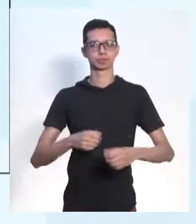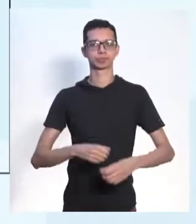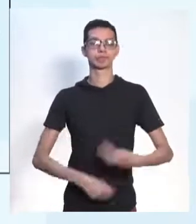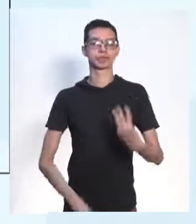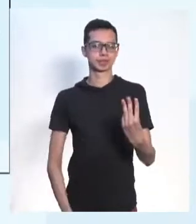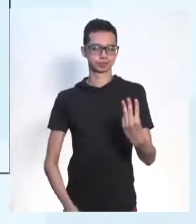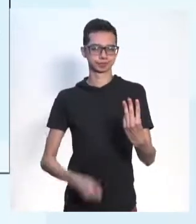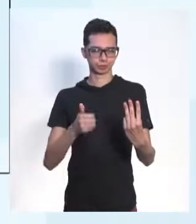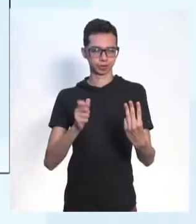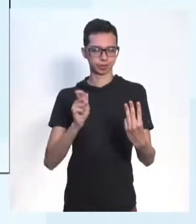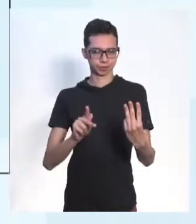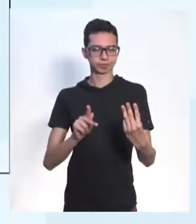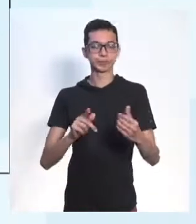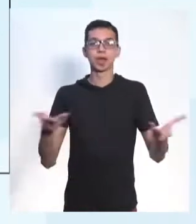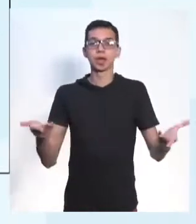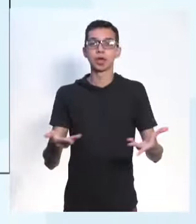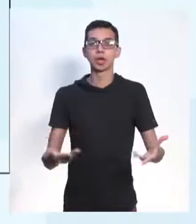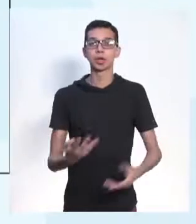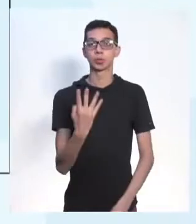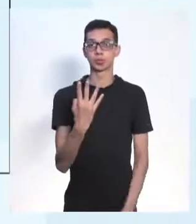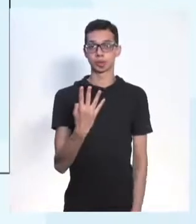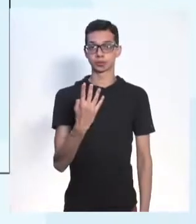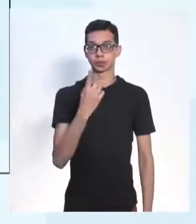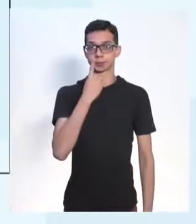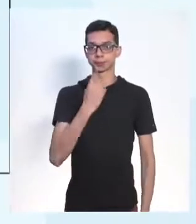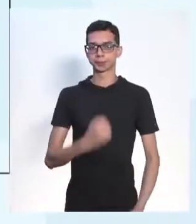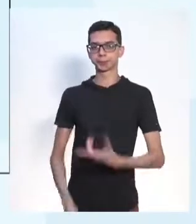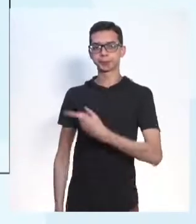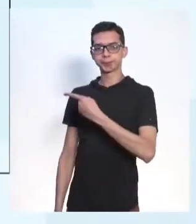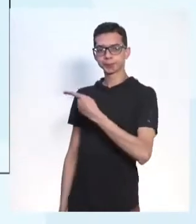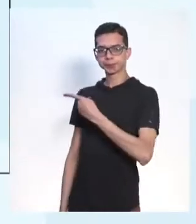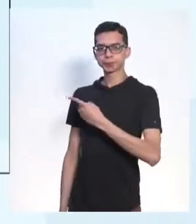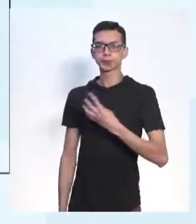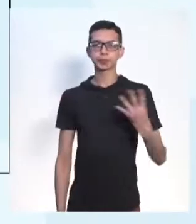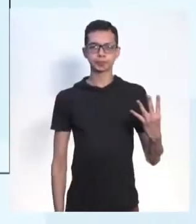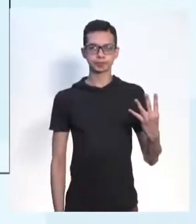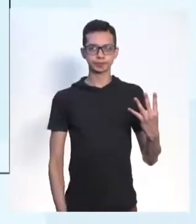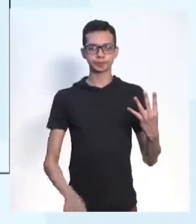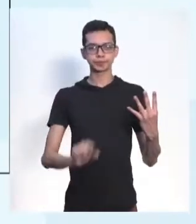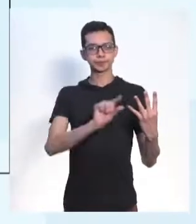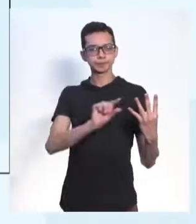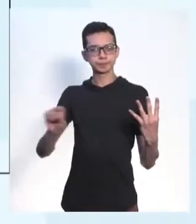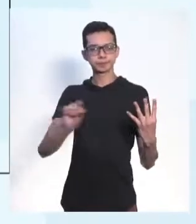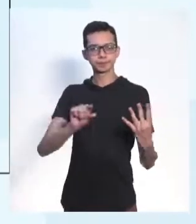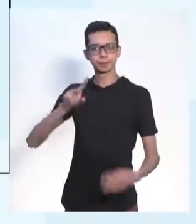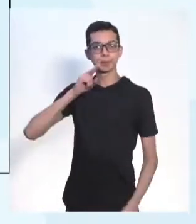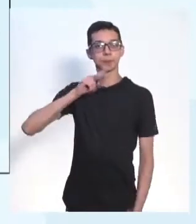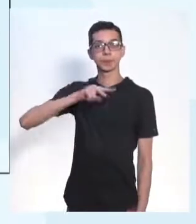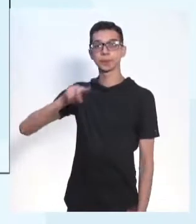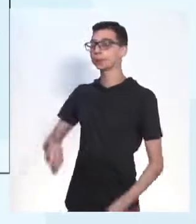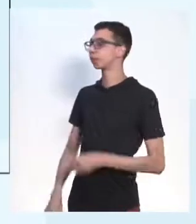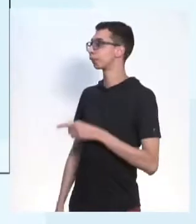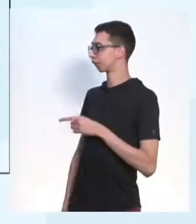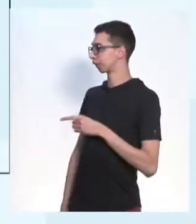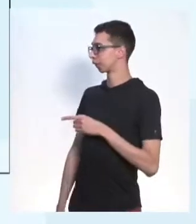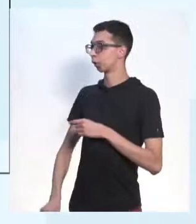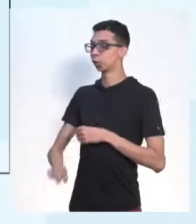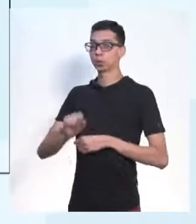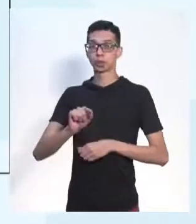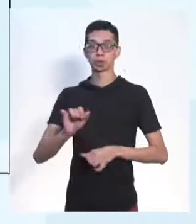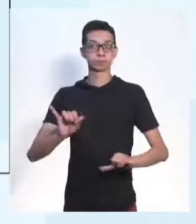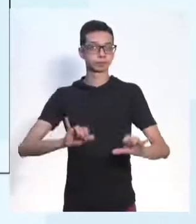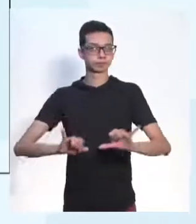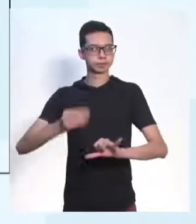3. Agora, vamos para a 4. A 4 tem, tá lá, the experiments weren't successful.